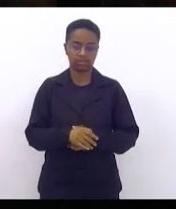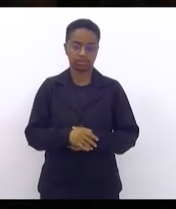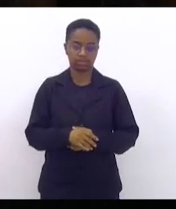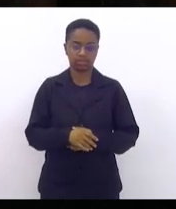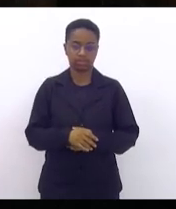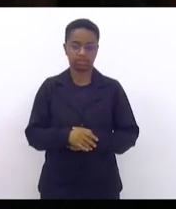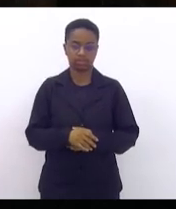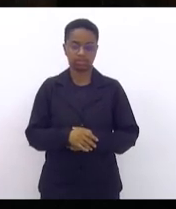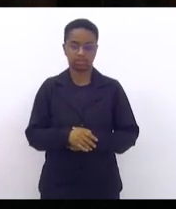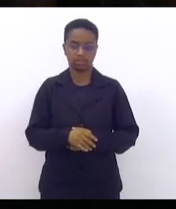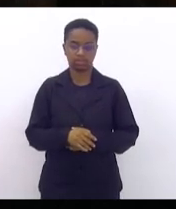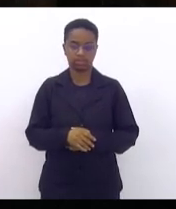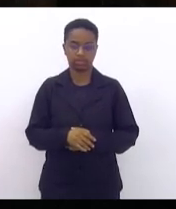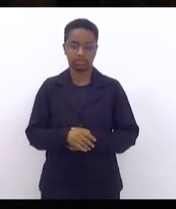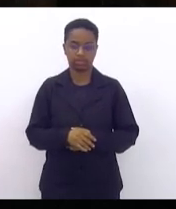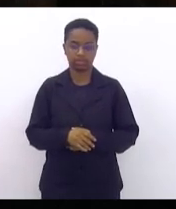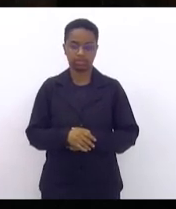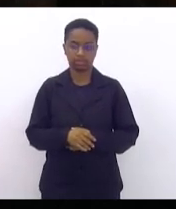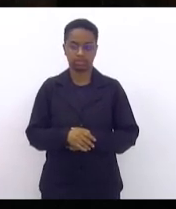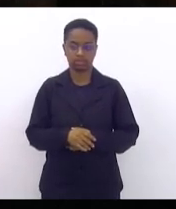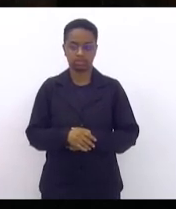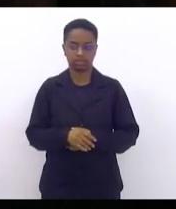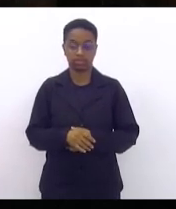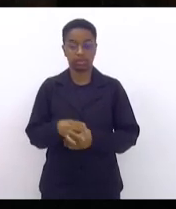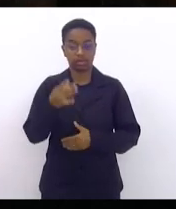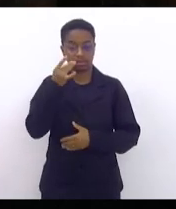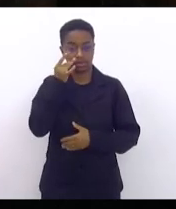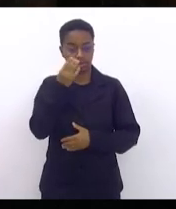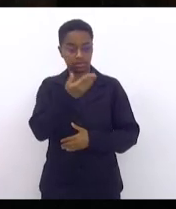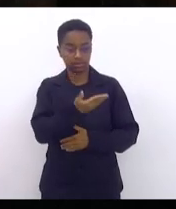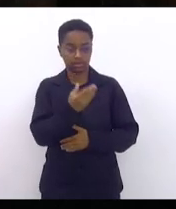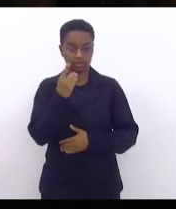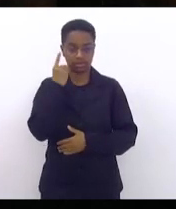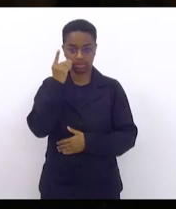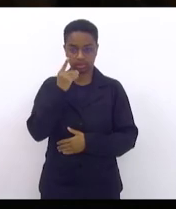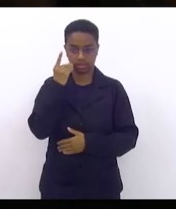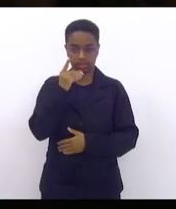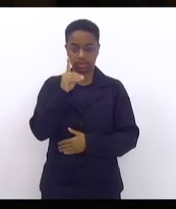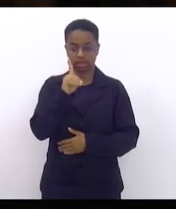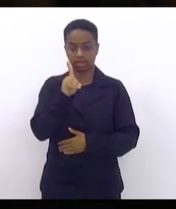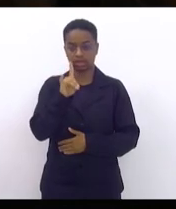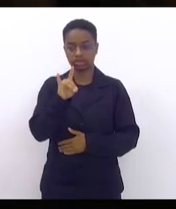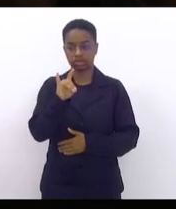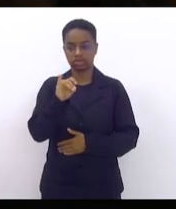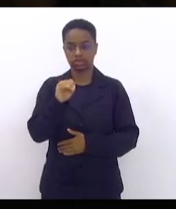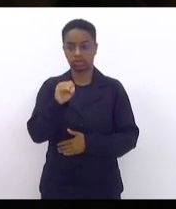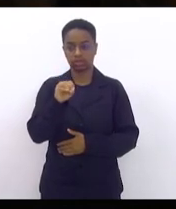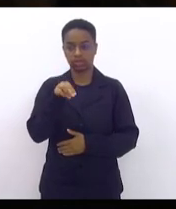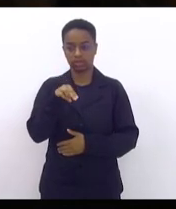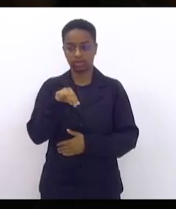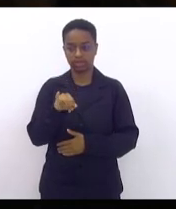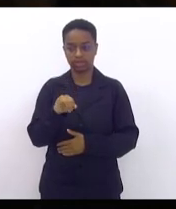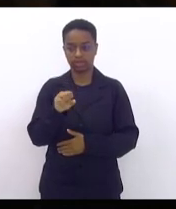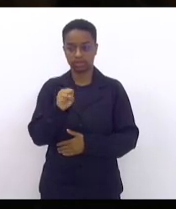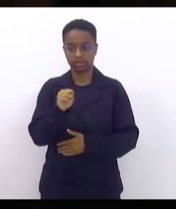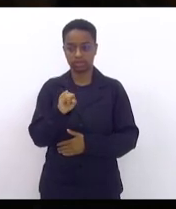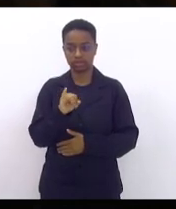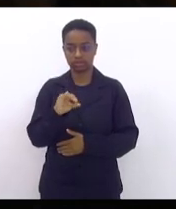remota citando aqui de forma presencial Deputado Dionísio Lins